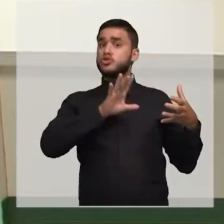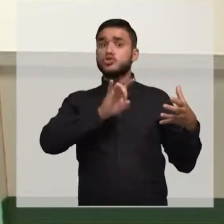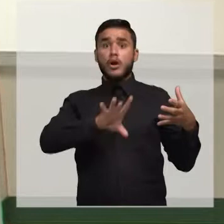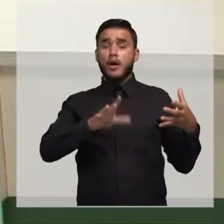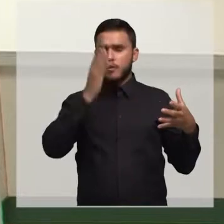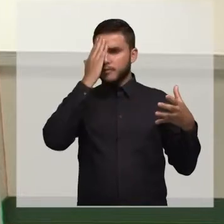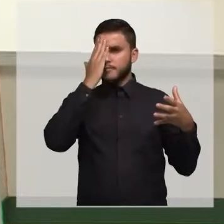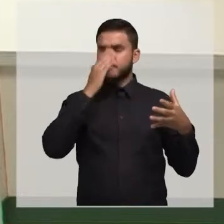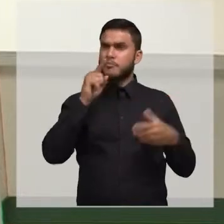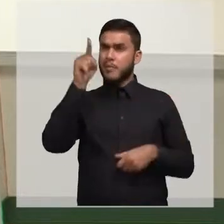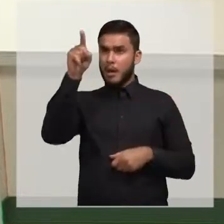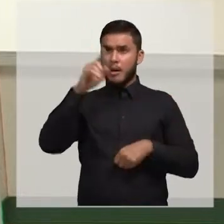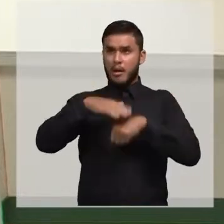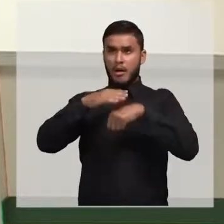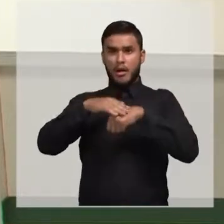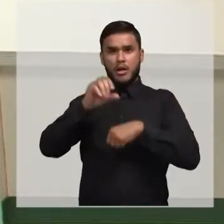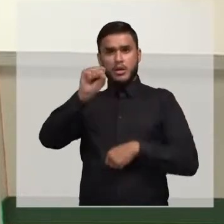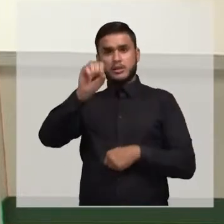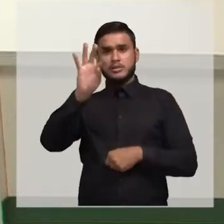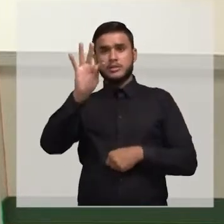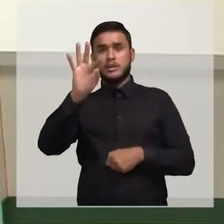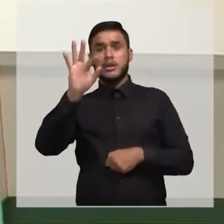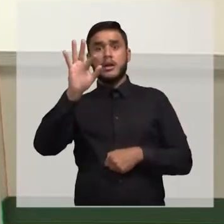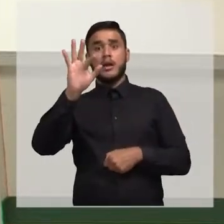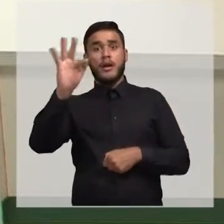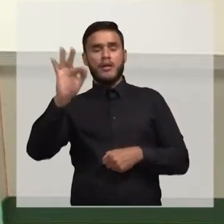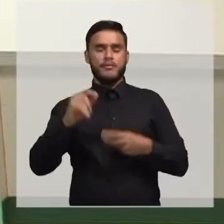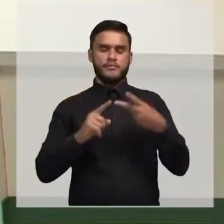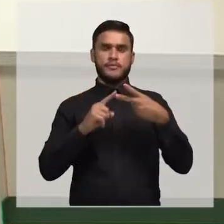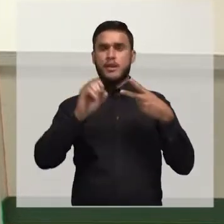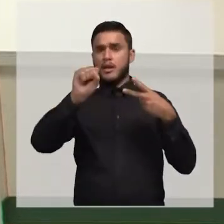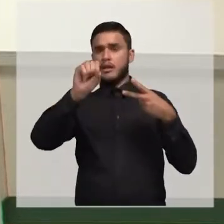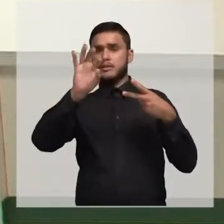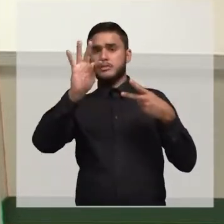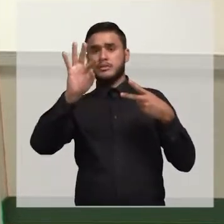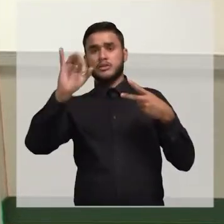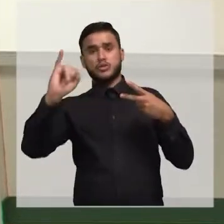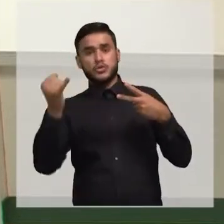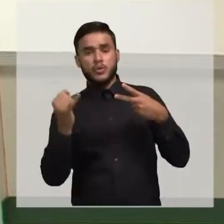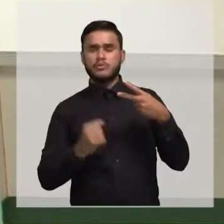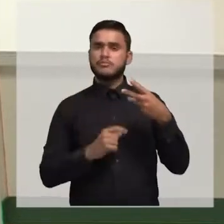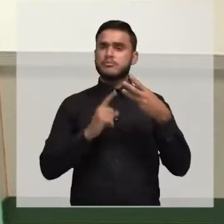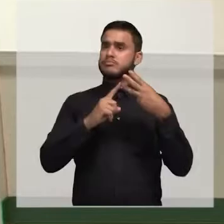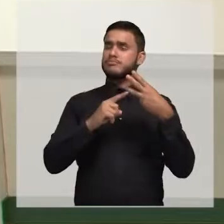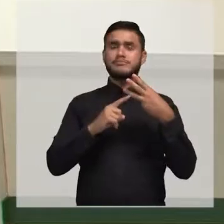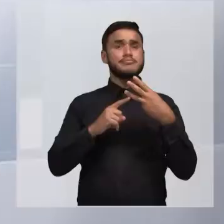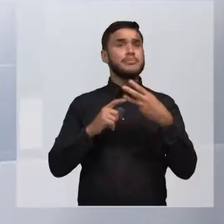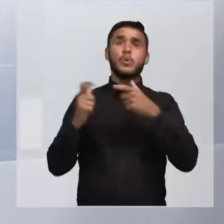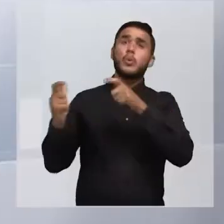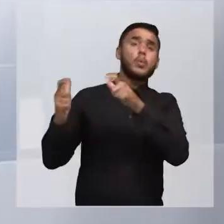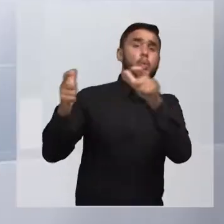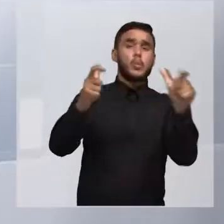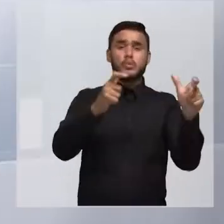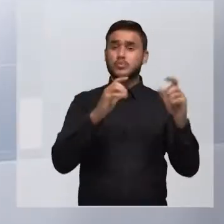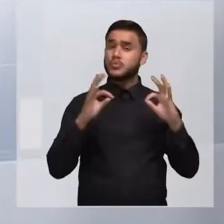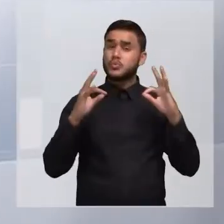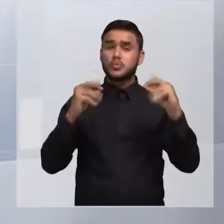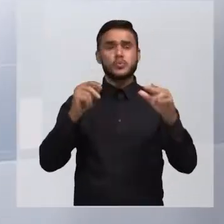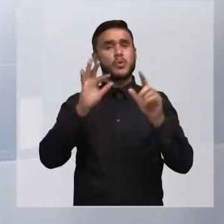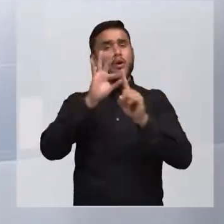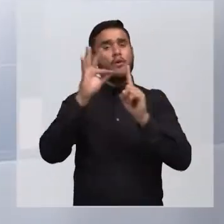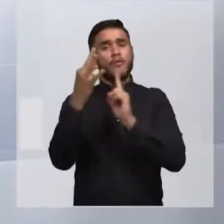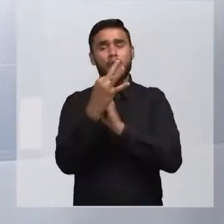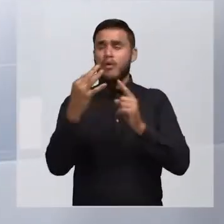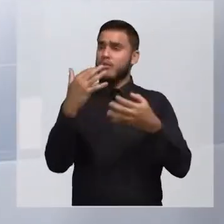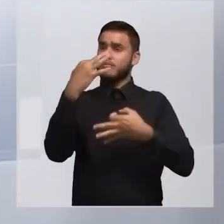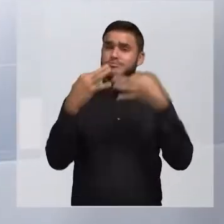Tribunal Federal, que não é só no STJ, que é nos tribunais, que é o juiz. E para complicar a situação, nós temos um Senado, uma